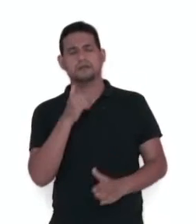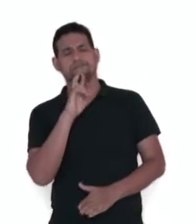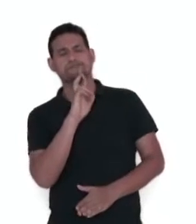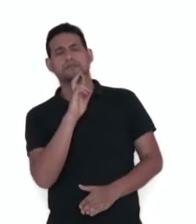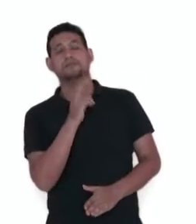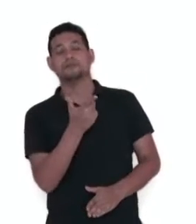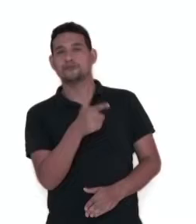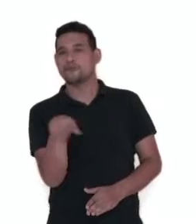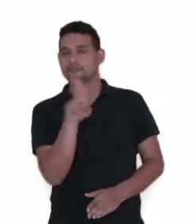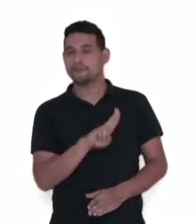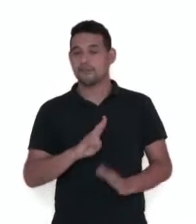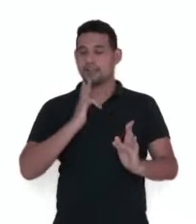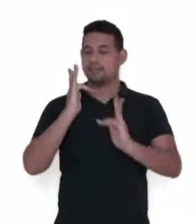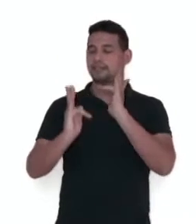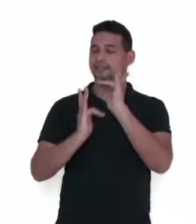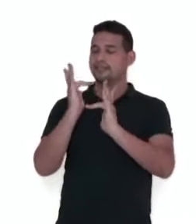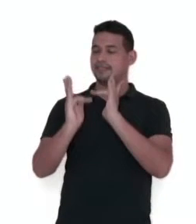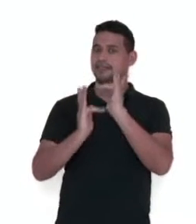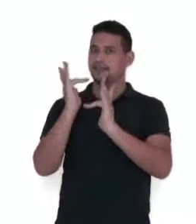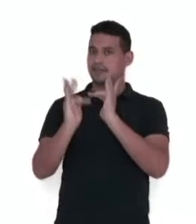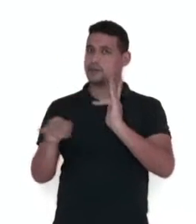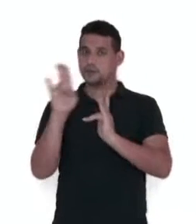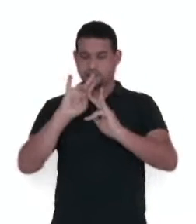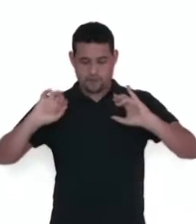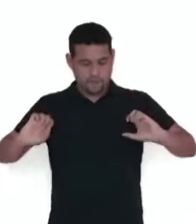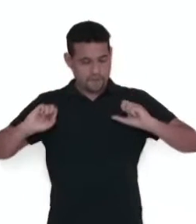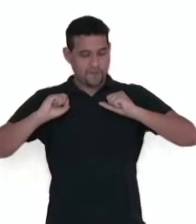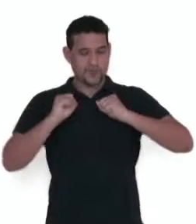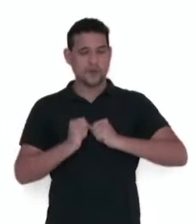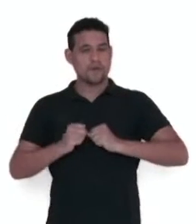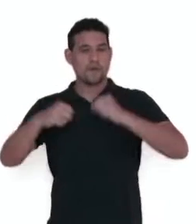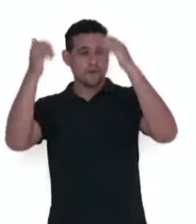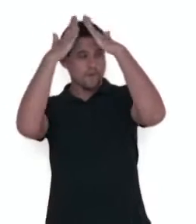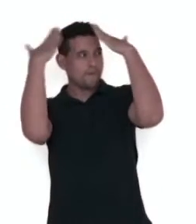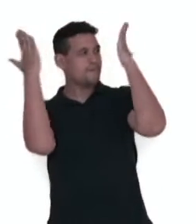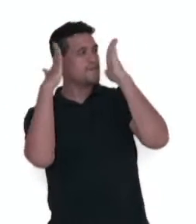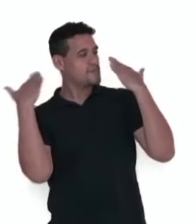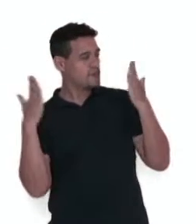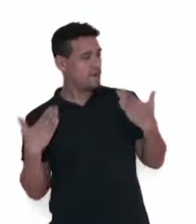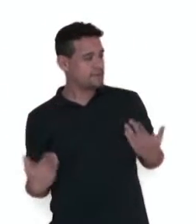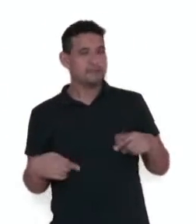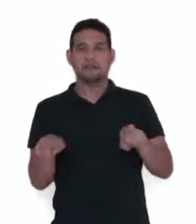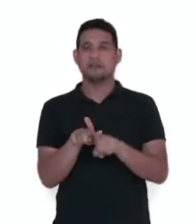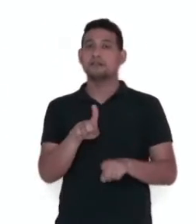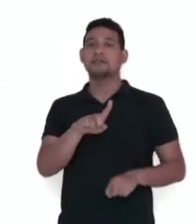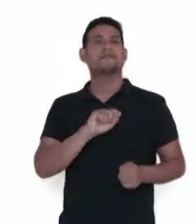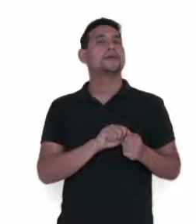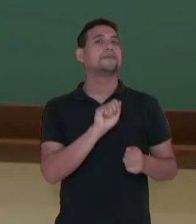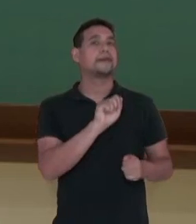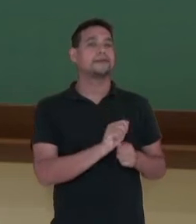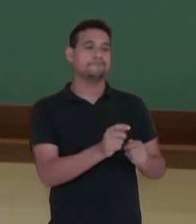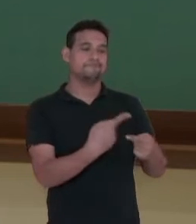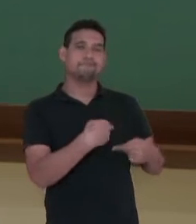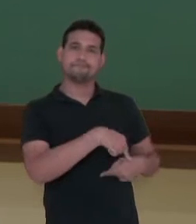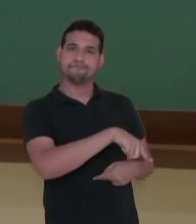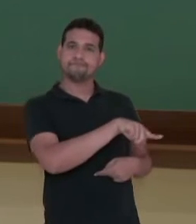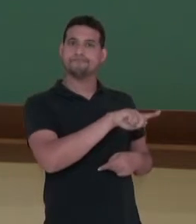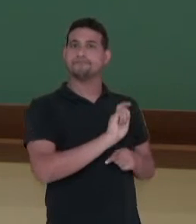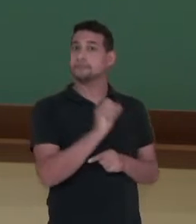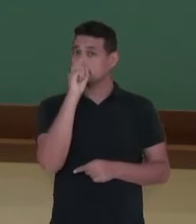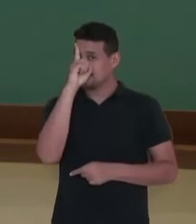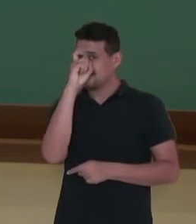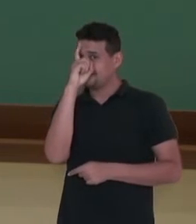novia, porque era um sonho que tinha de casarse, le costó el manicomio. Entonces,